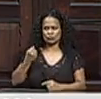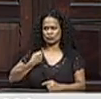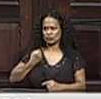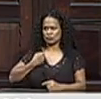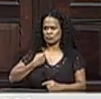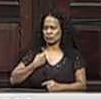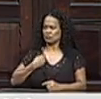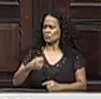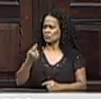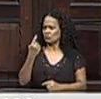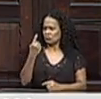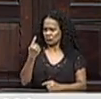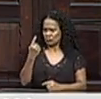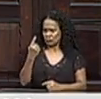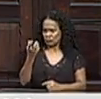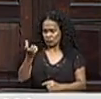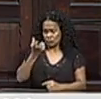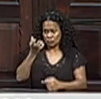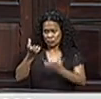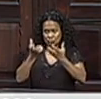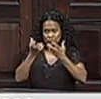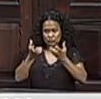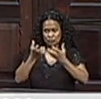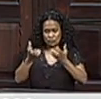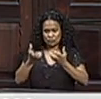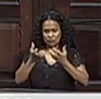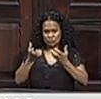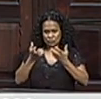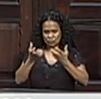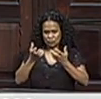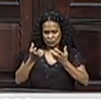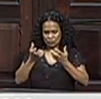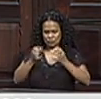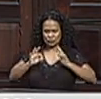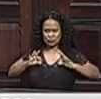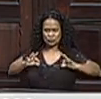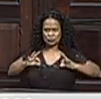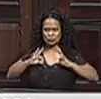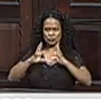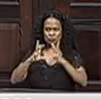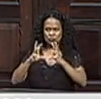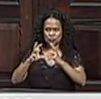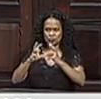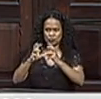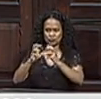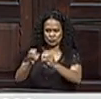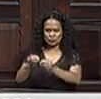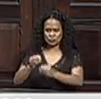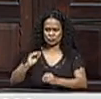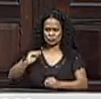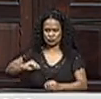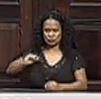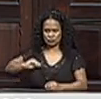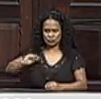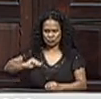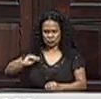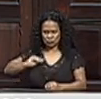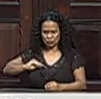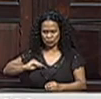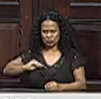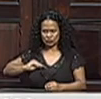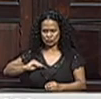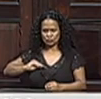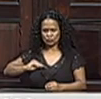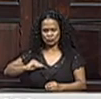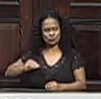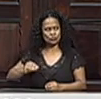1, que pretende que todos os pisos, não só o piso inicial,